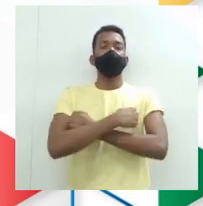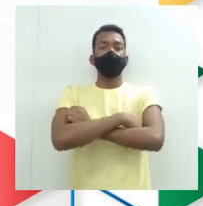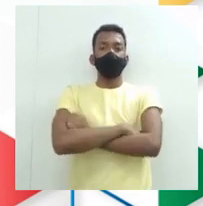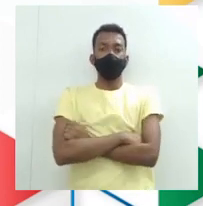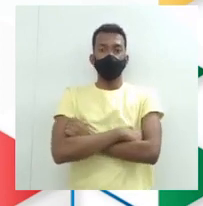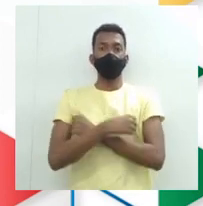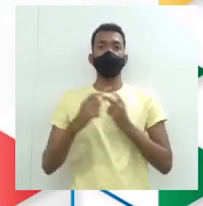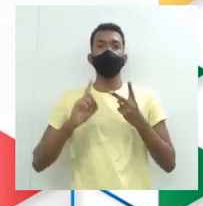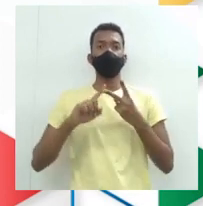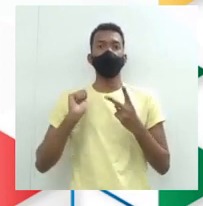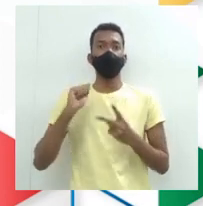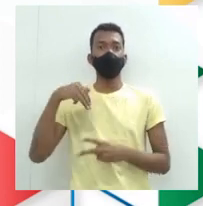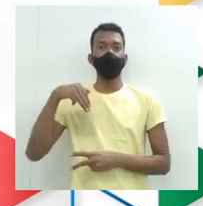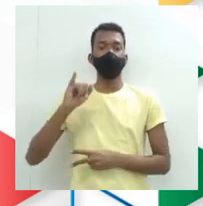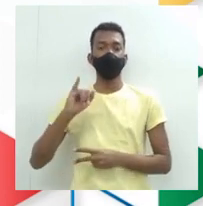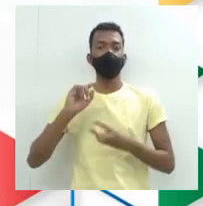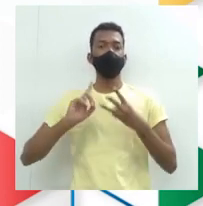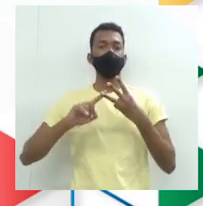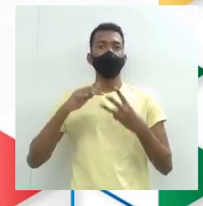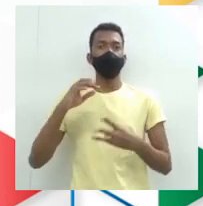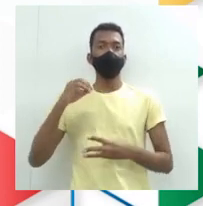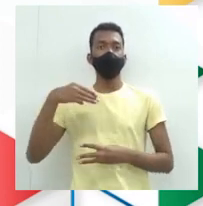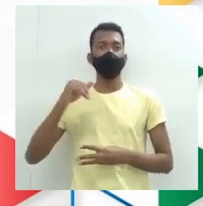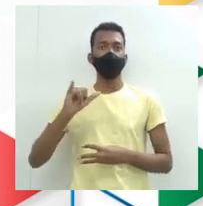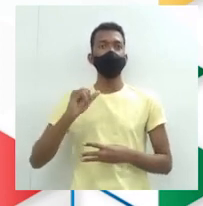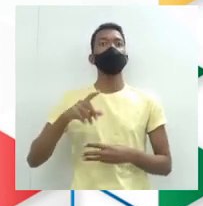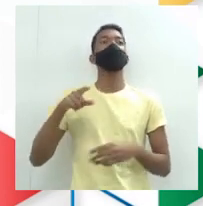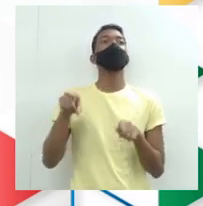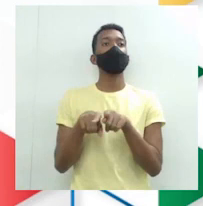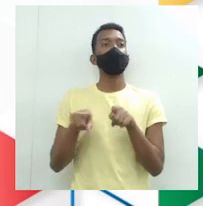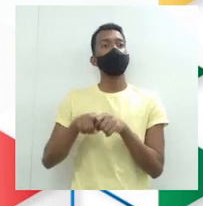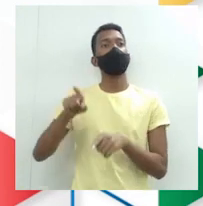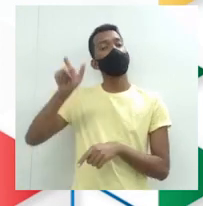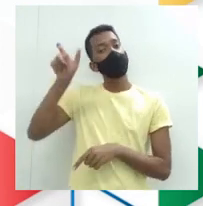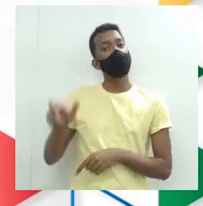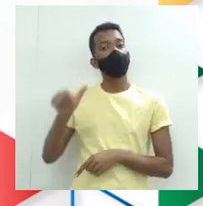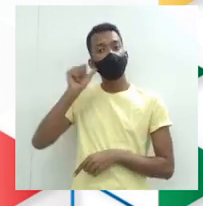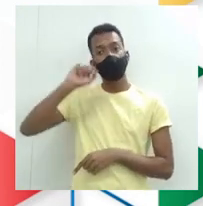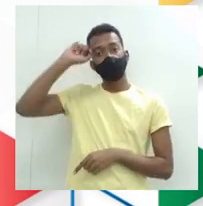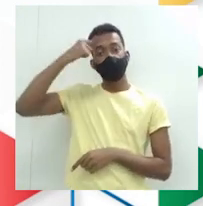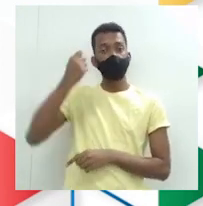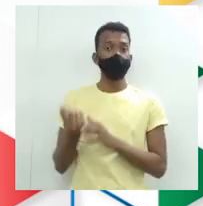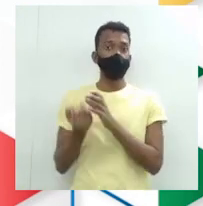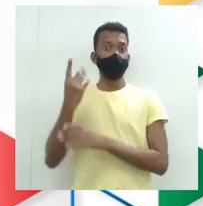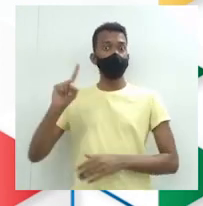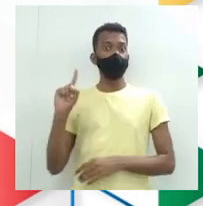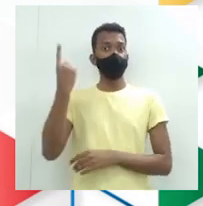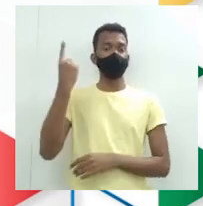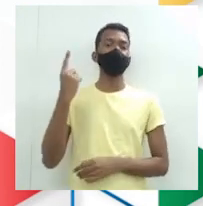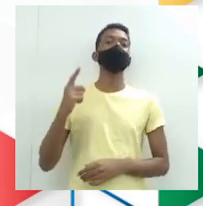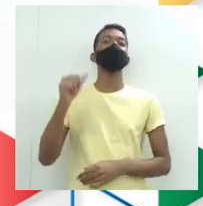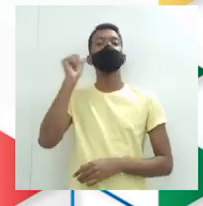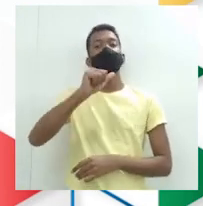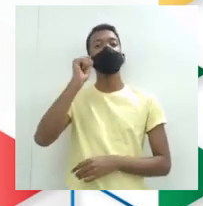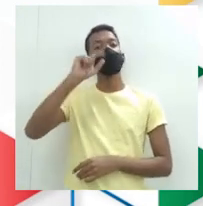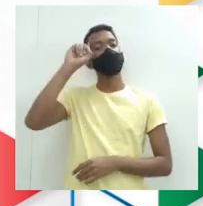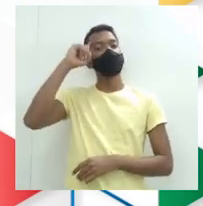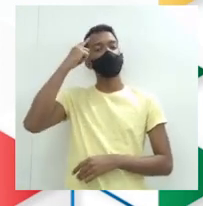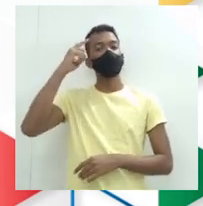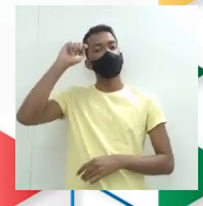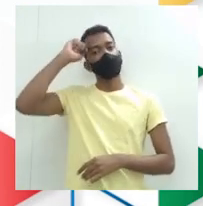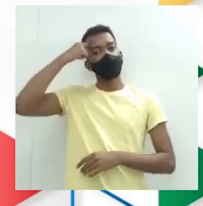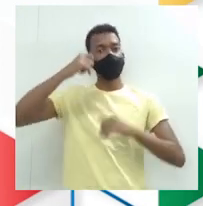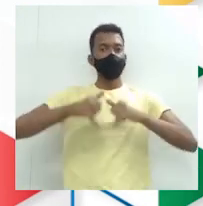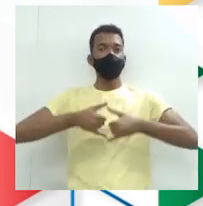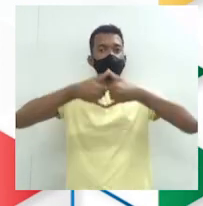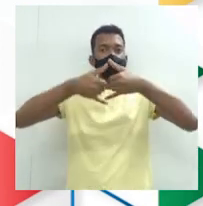a receber o Oscar enquanto mulher negra. Ela é produtora, ela também é diretora, atriz